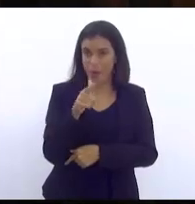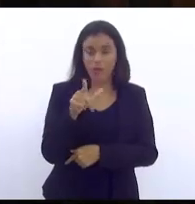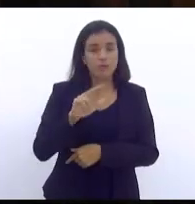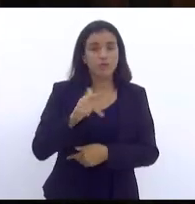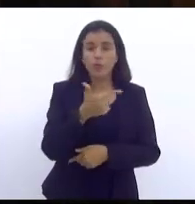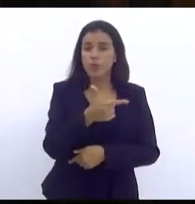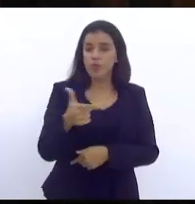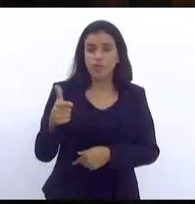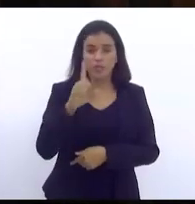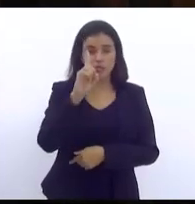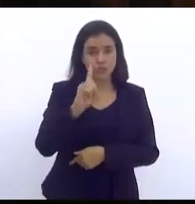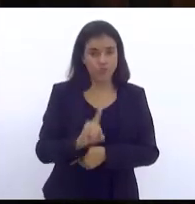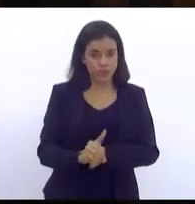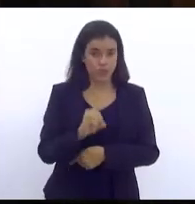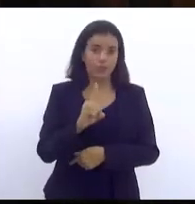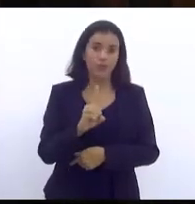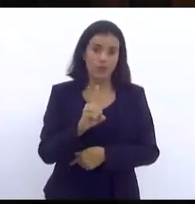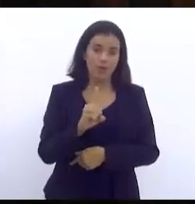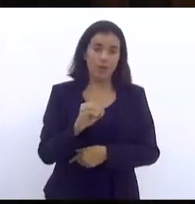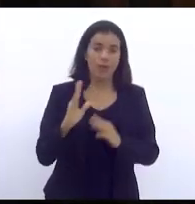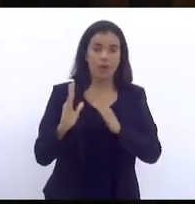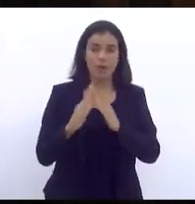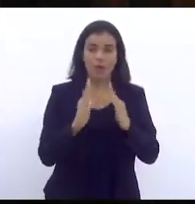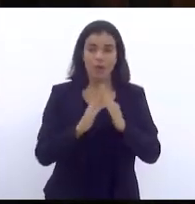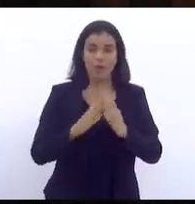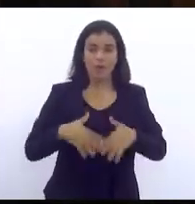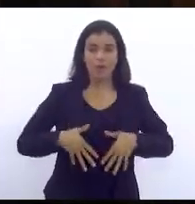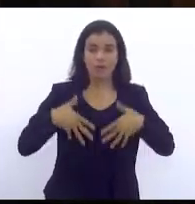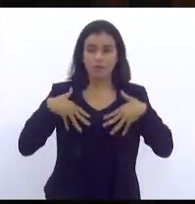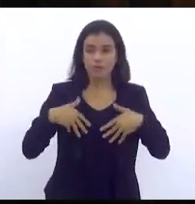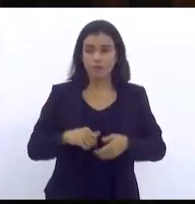não há direito a moradia digna